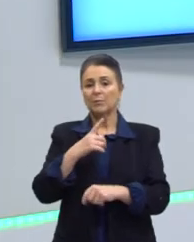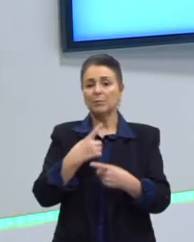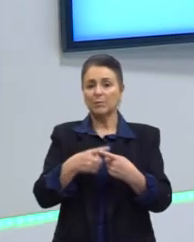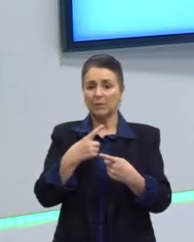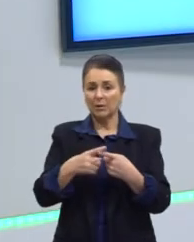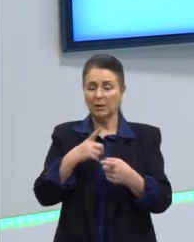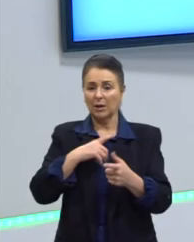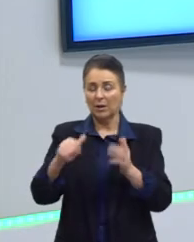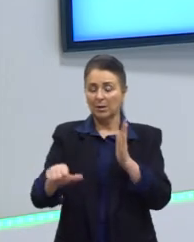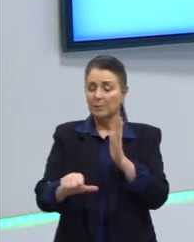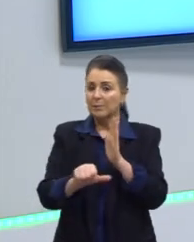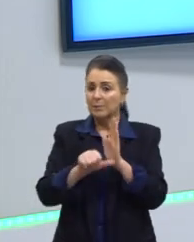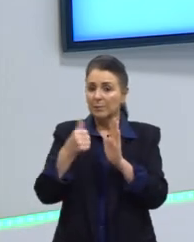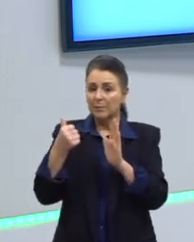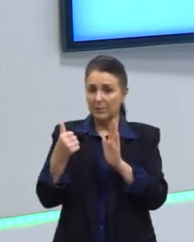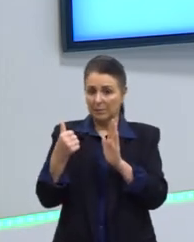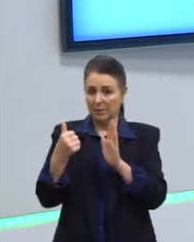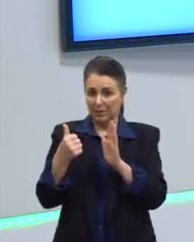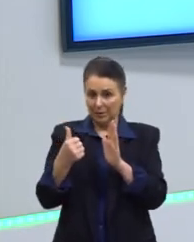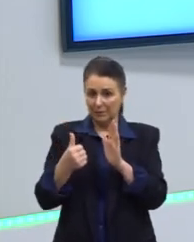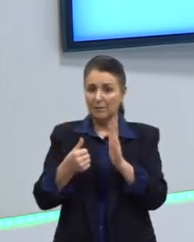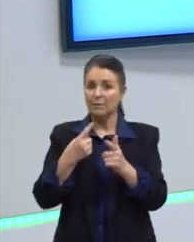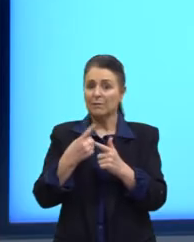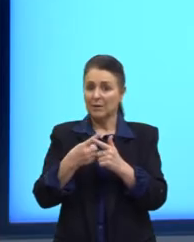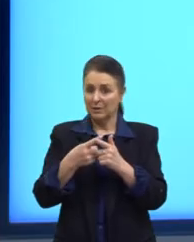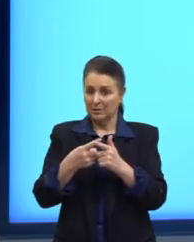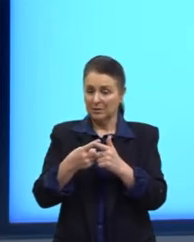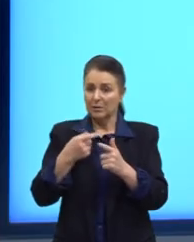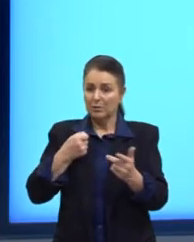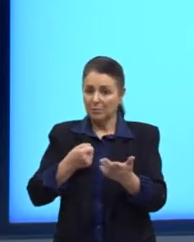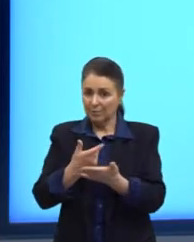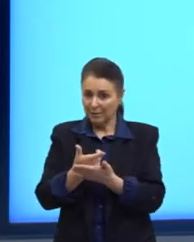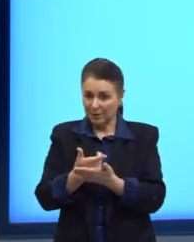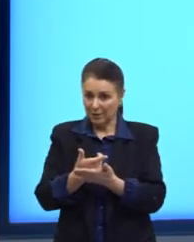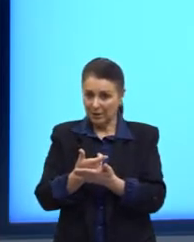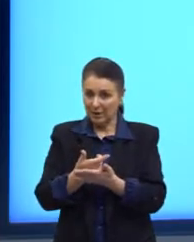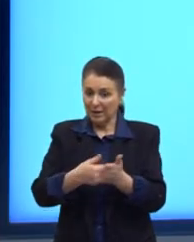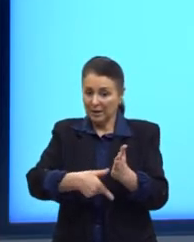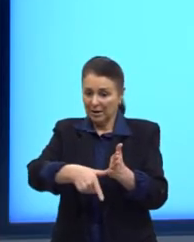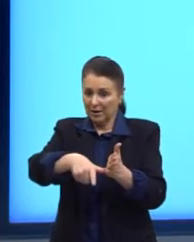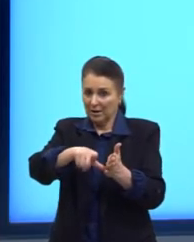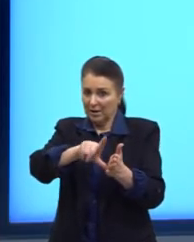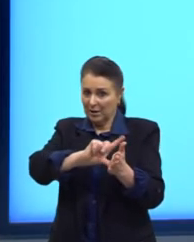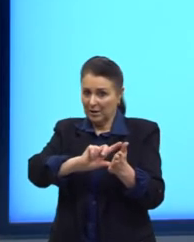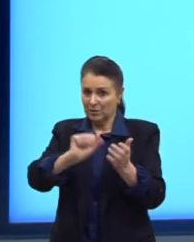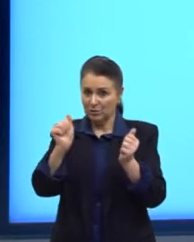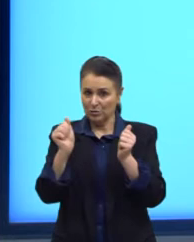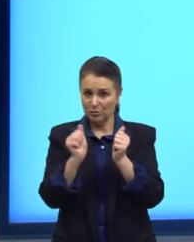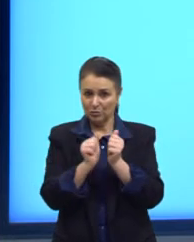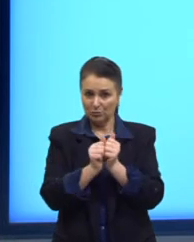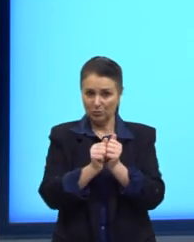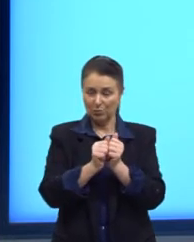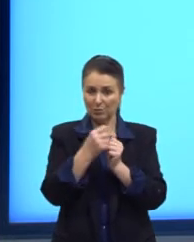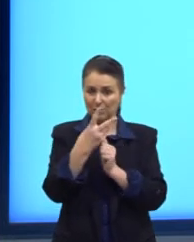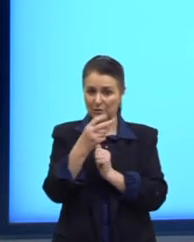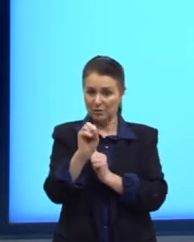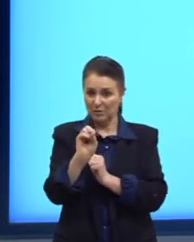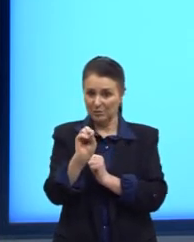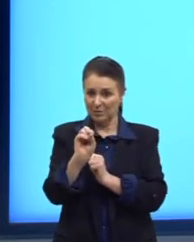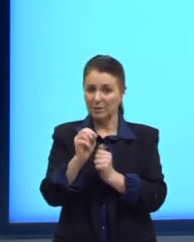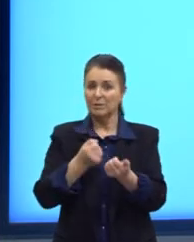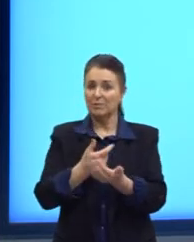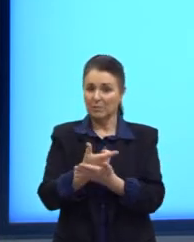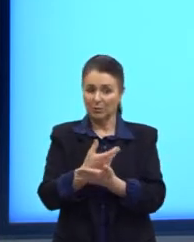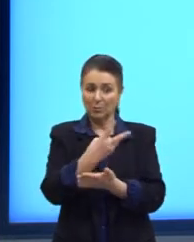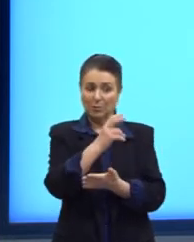a primeira das parcelas que poderá ser antecipada junto com a trigésima parcela que vai ser